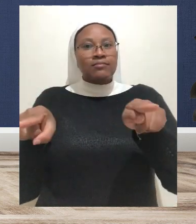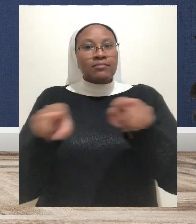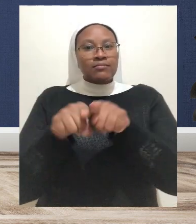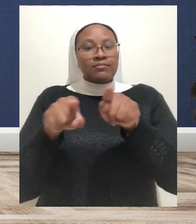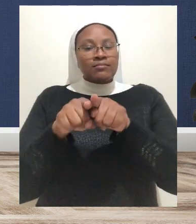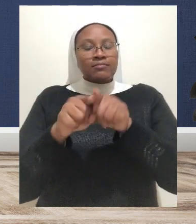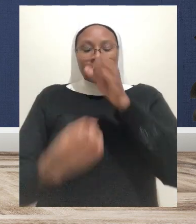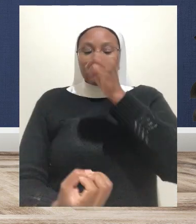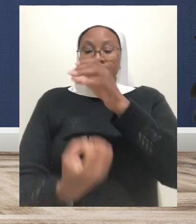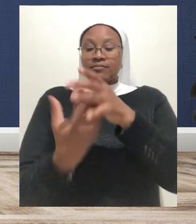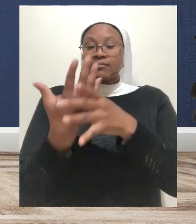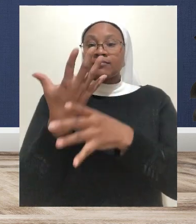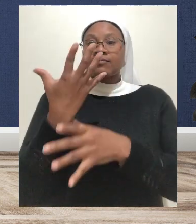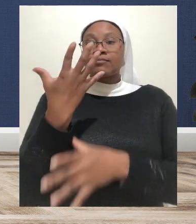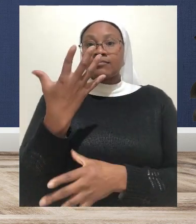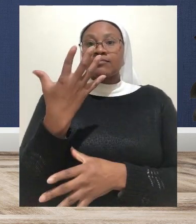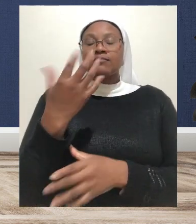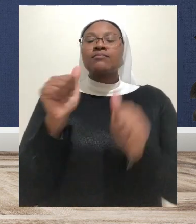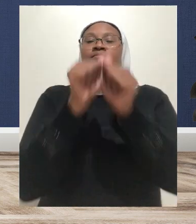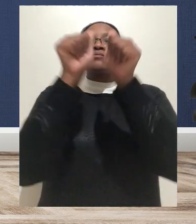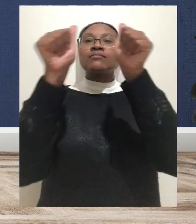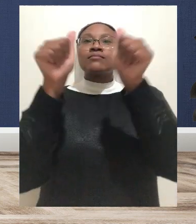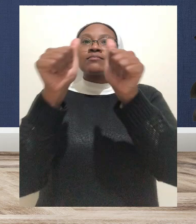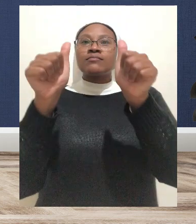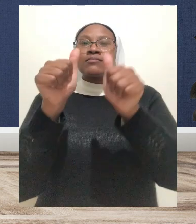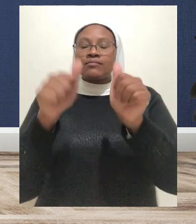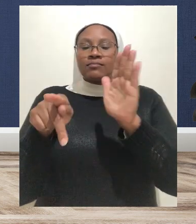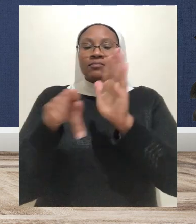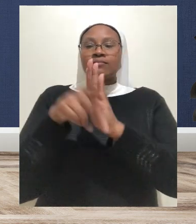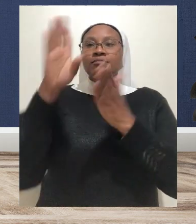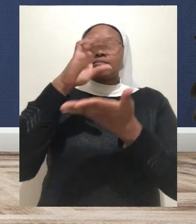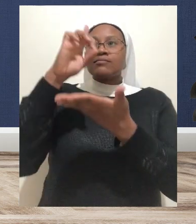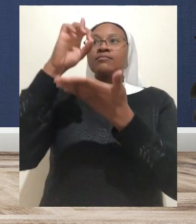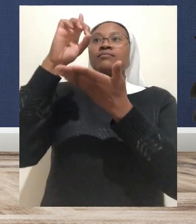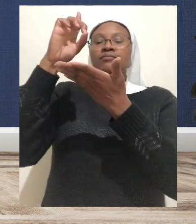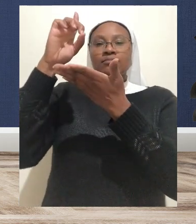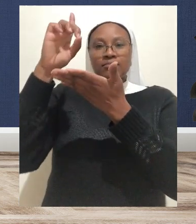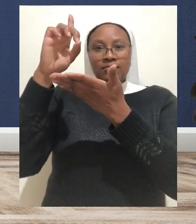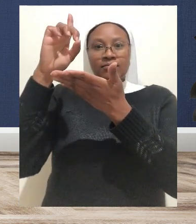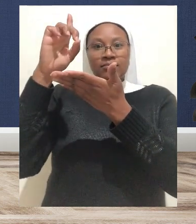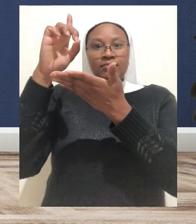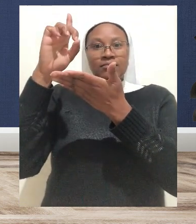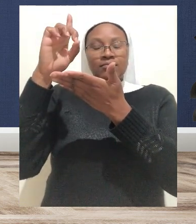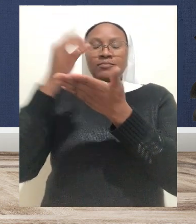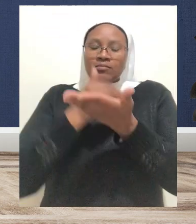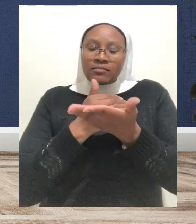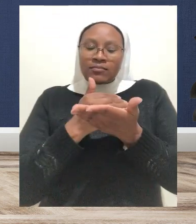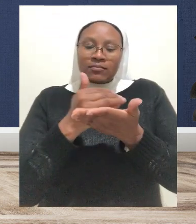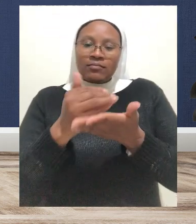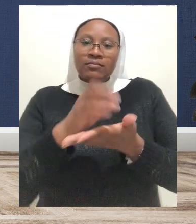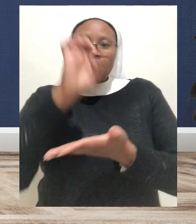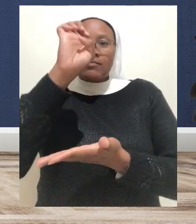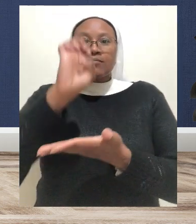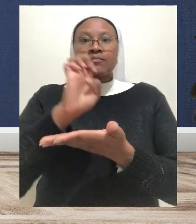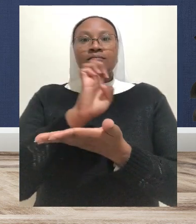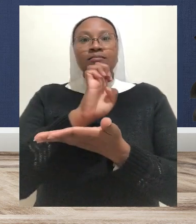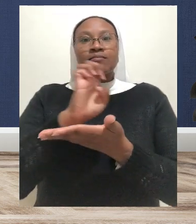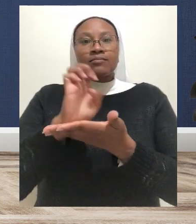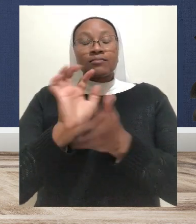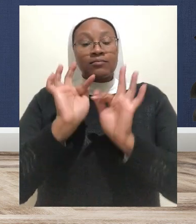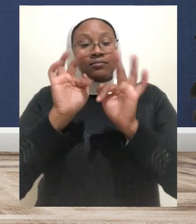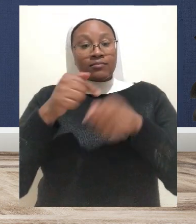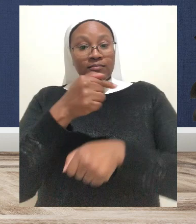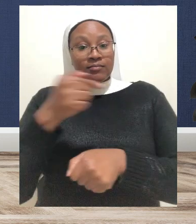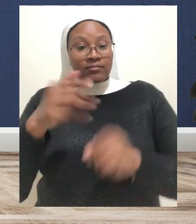como podemos ver no relato da criação, imagem e semelhança de Deus. Pode-se logo no início do